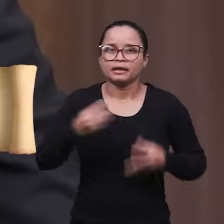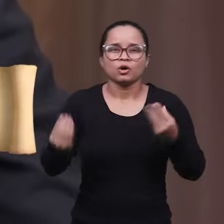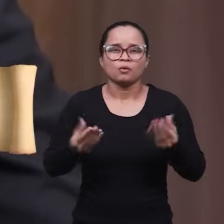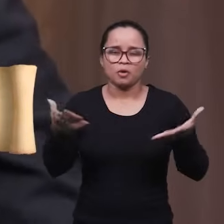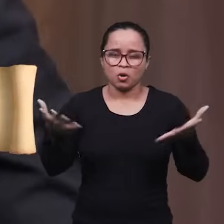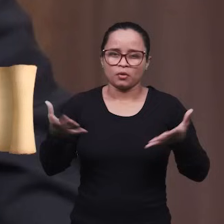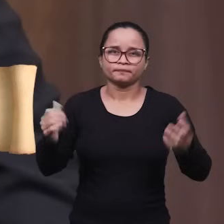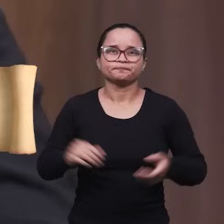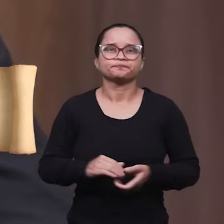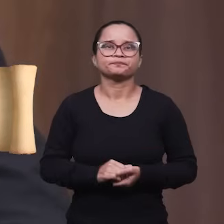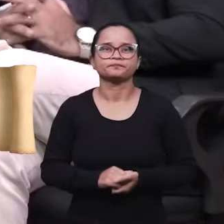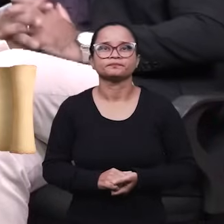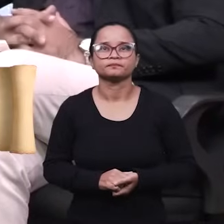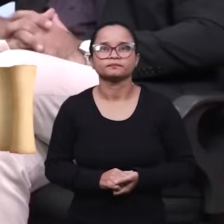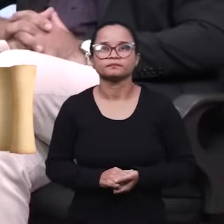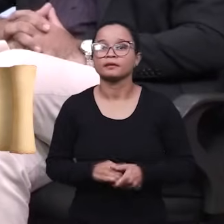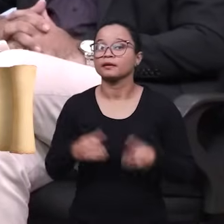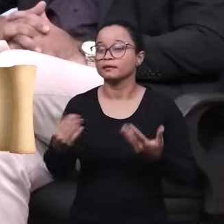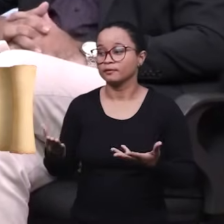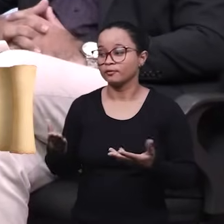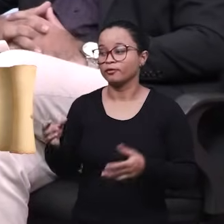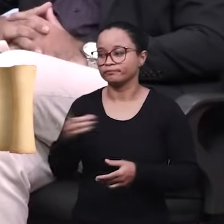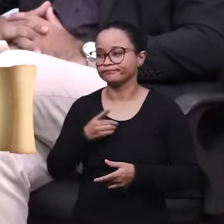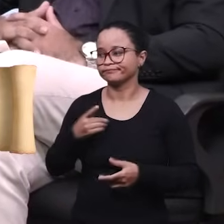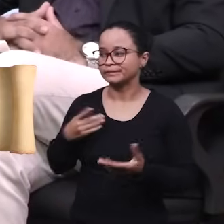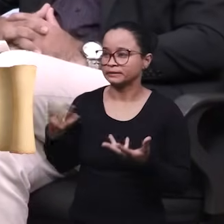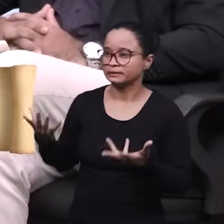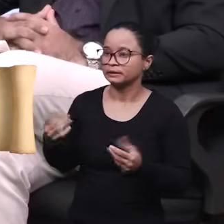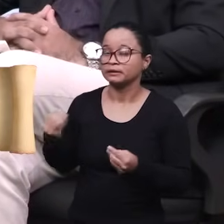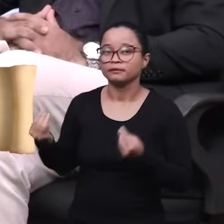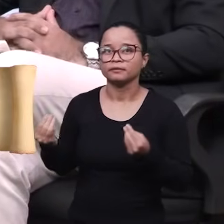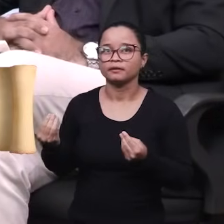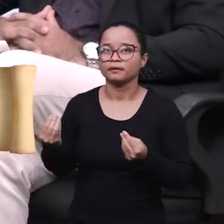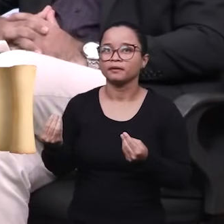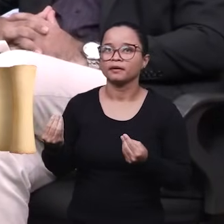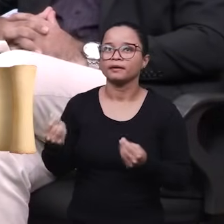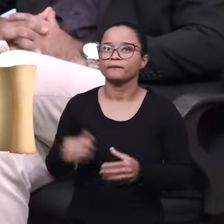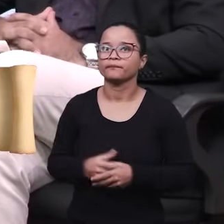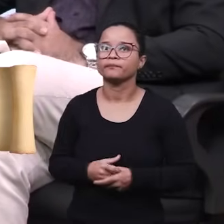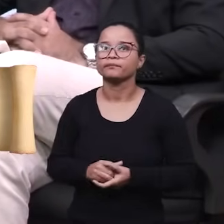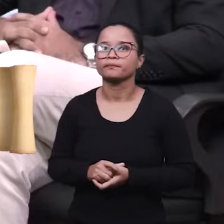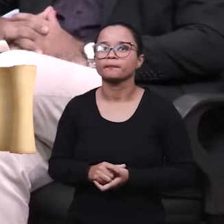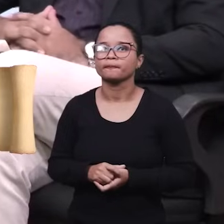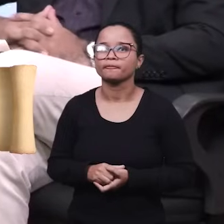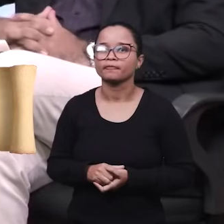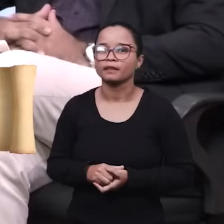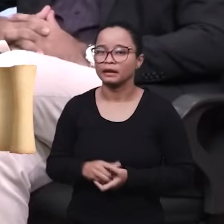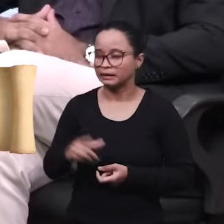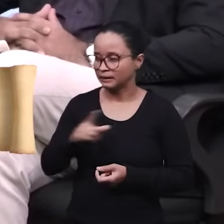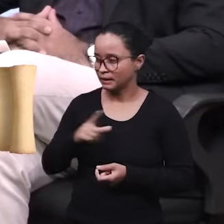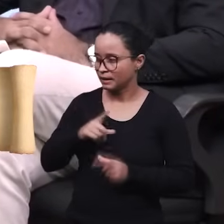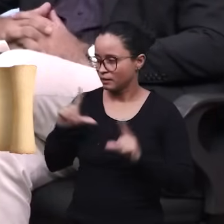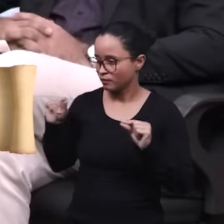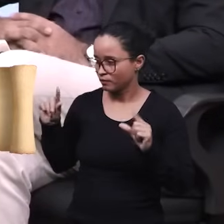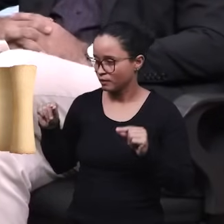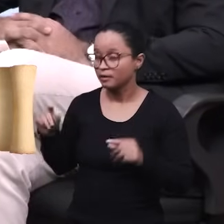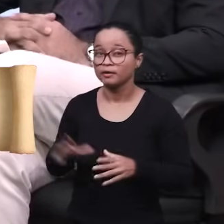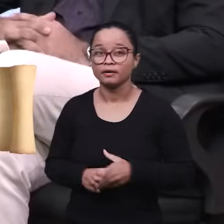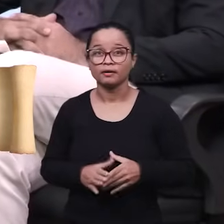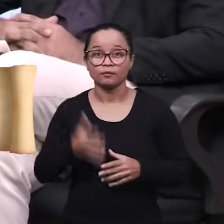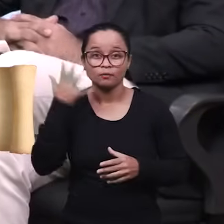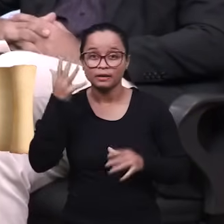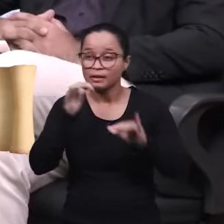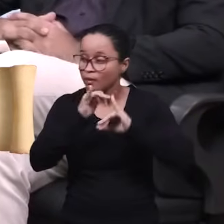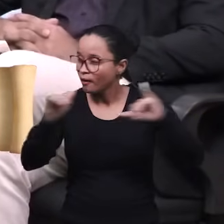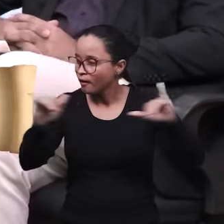estavam. Vinícius, aqui só me permite aqui. E agora eles tinham uma mensagem nova ali, muito coesa,